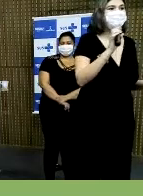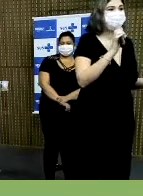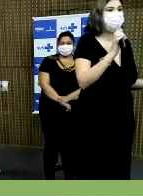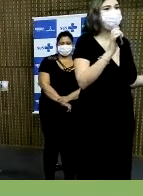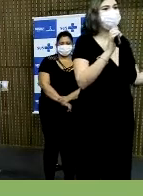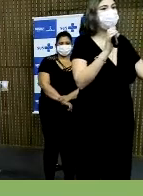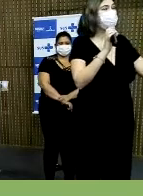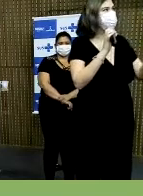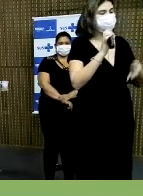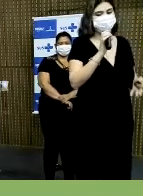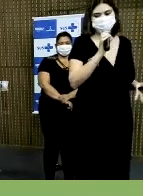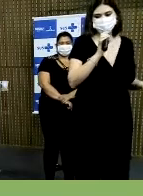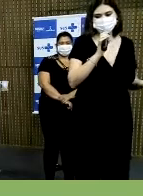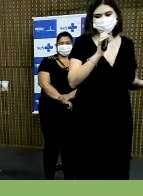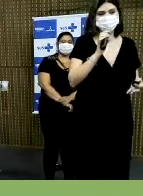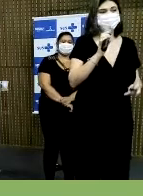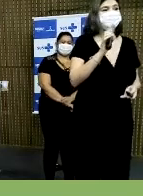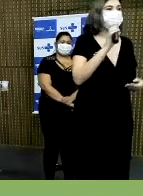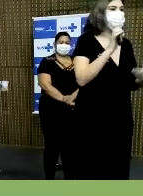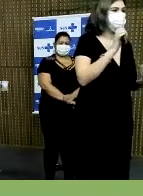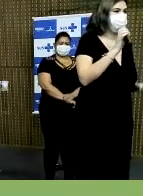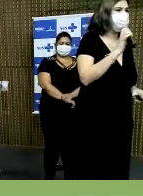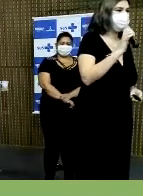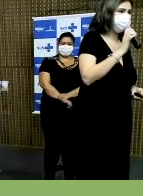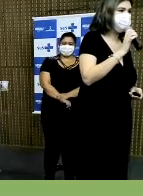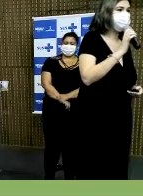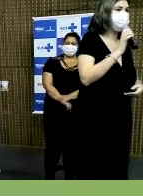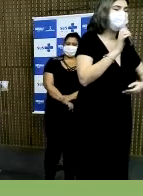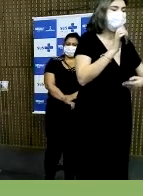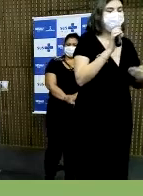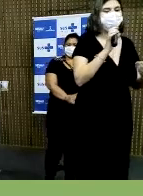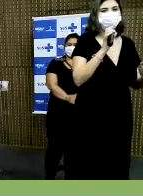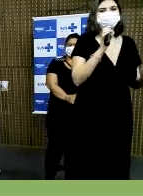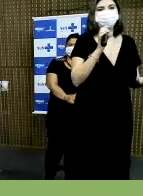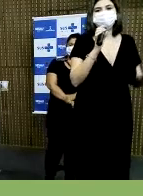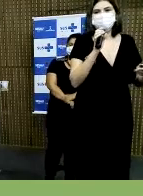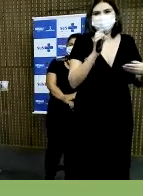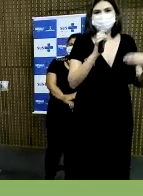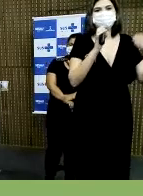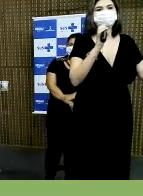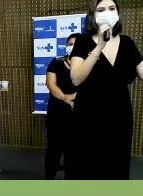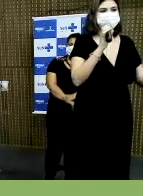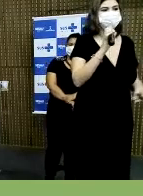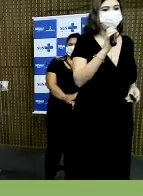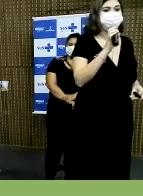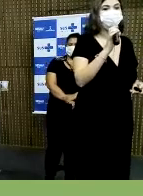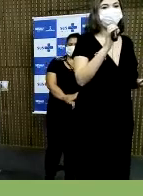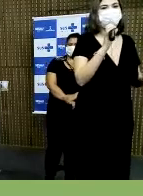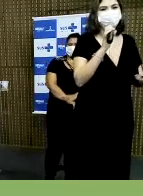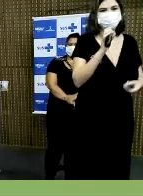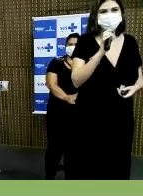tá? Dentro da abrangência da nossa região, que possui 23 crianças. É um tipo de abrigo, onde nós temos